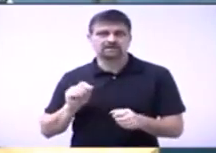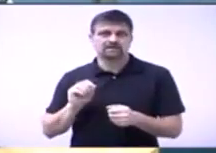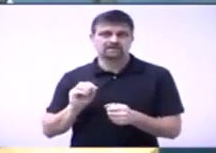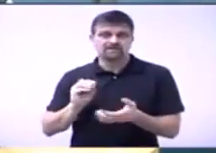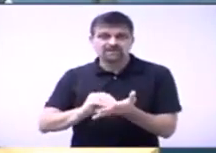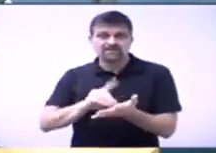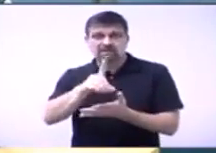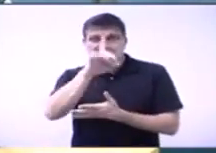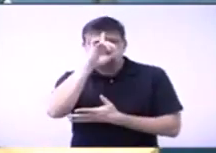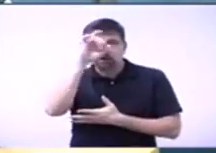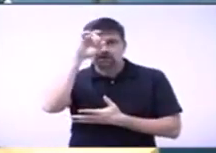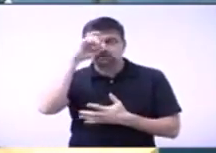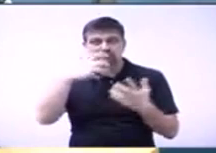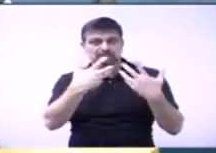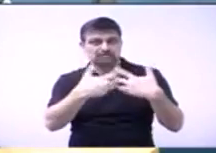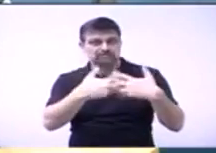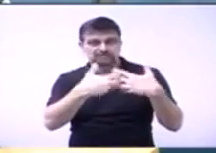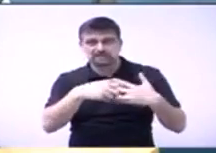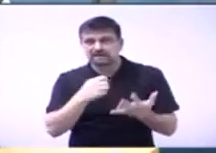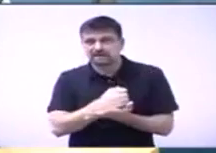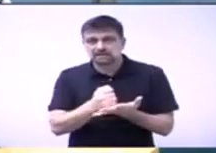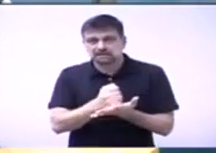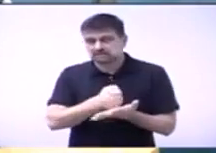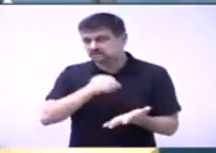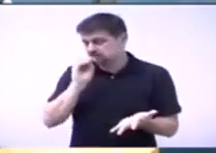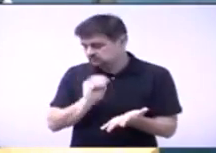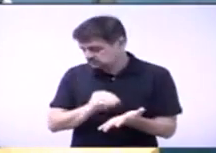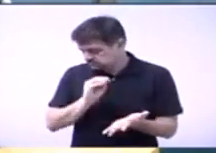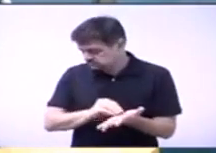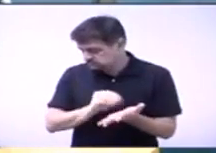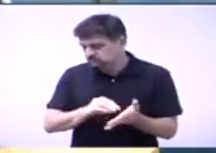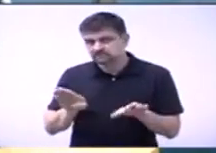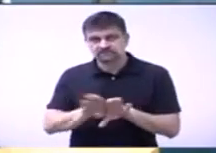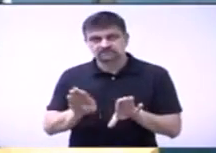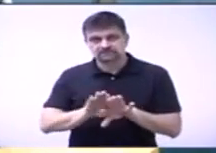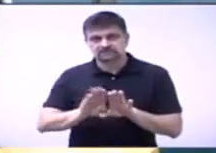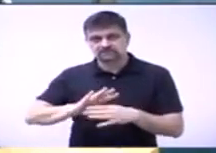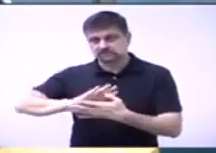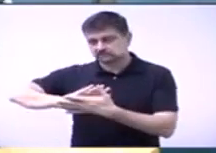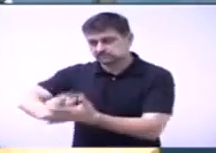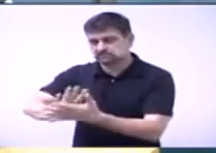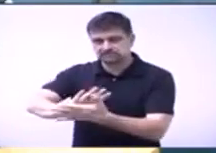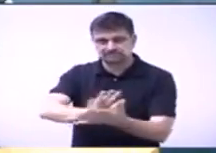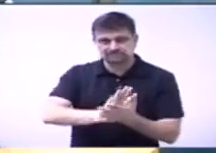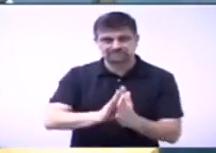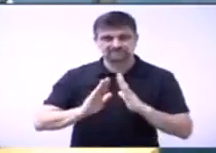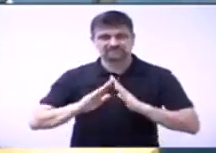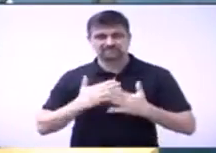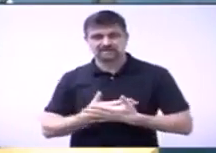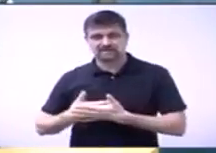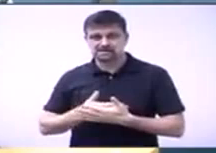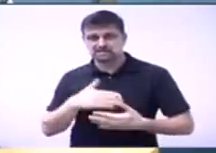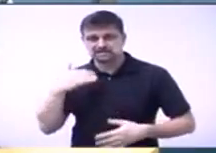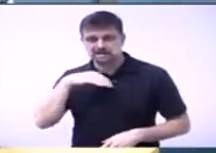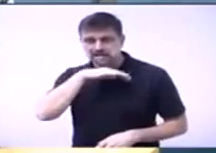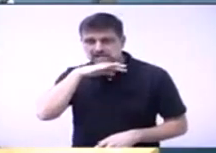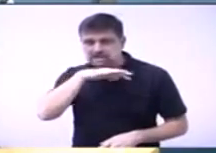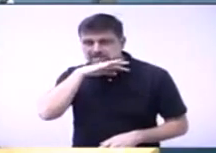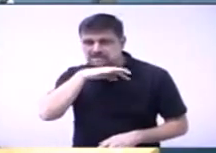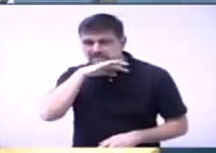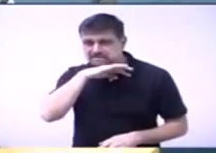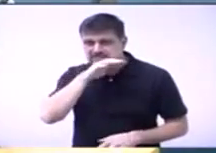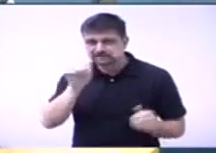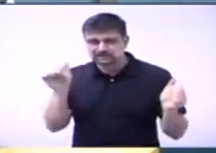Hospital Municipal, a falta de medicação, o sucateamento de várias creches. A